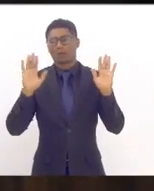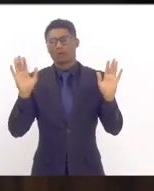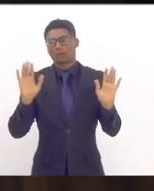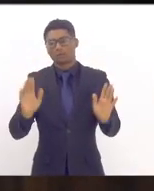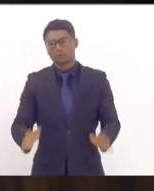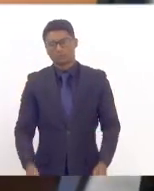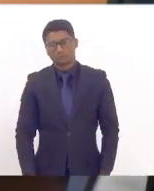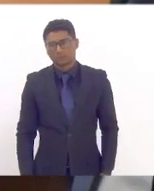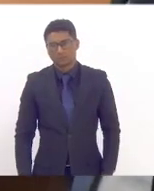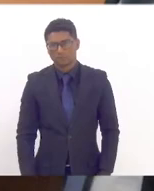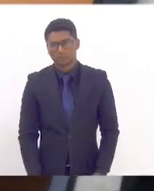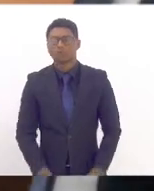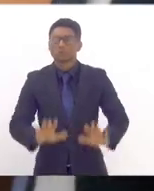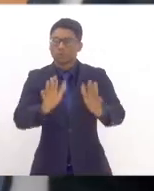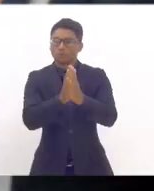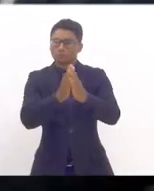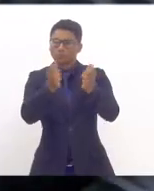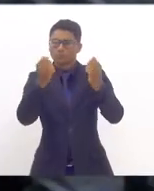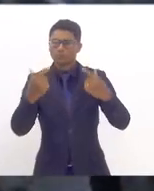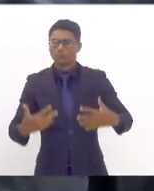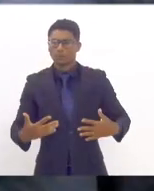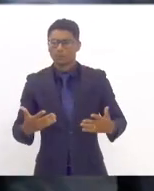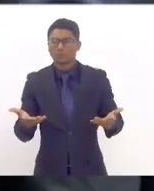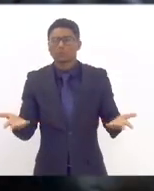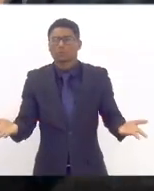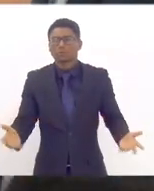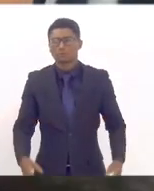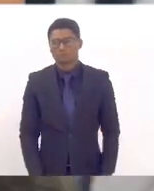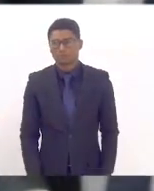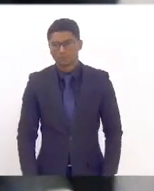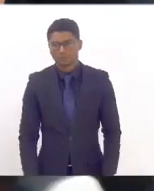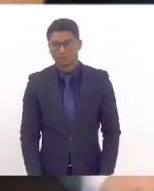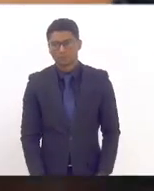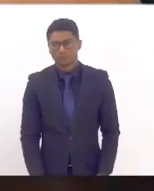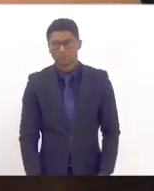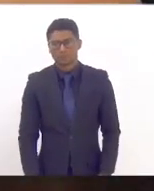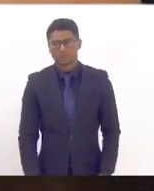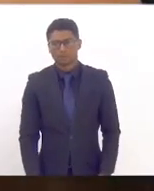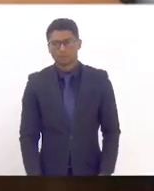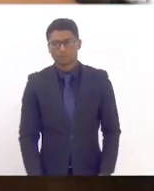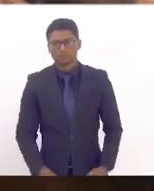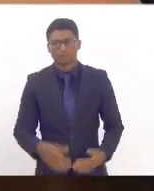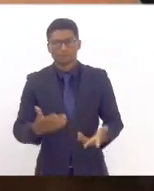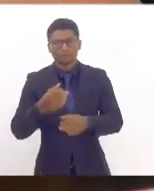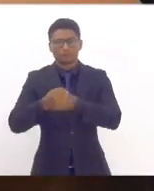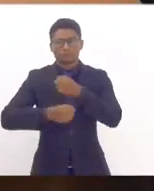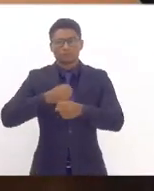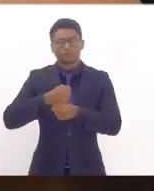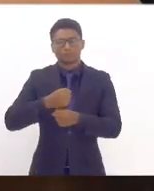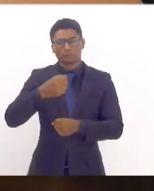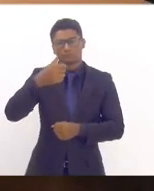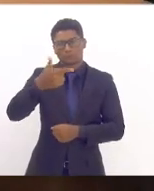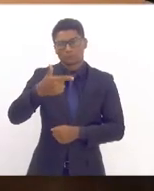não é isso liga por favor deixa eu lhe explicar esta questão de 2026